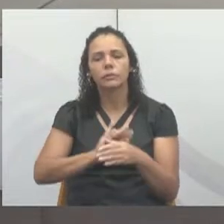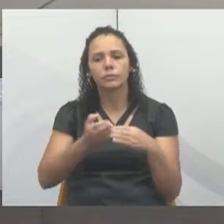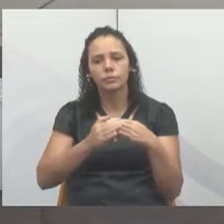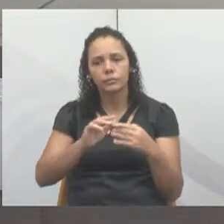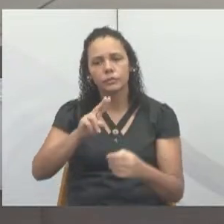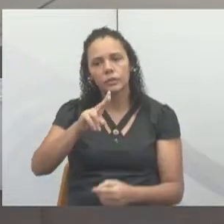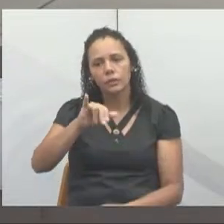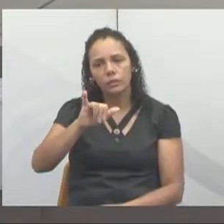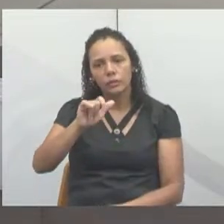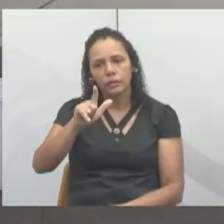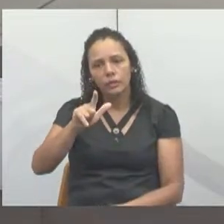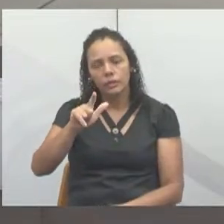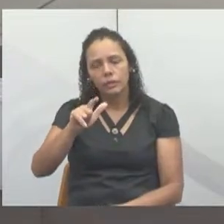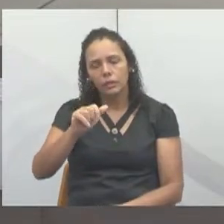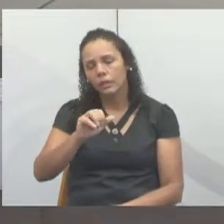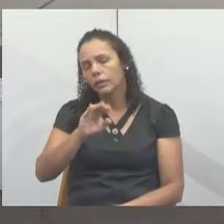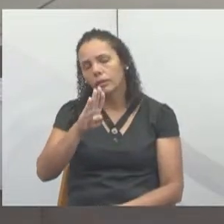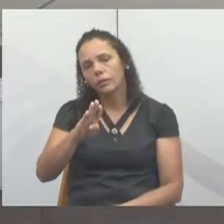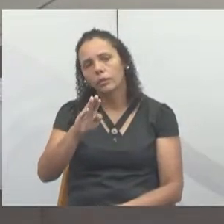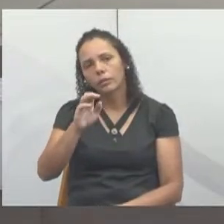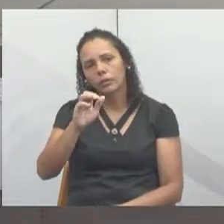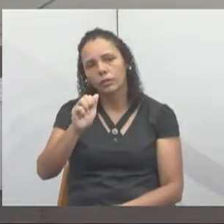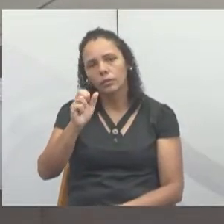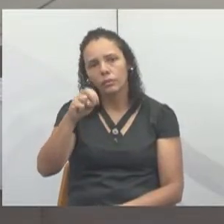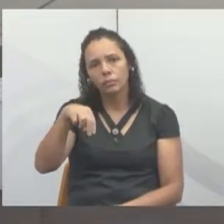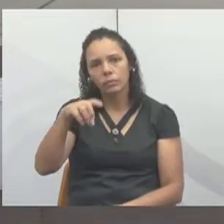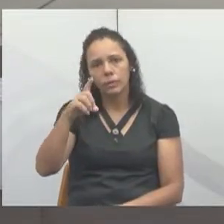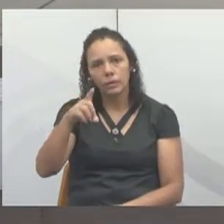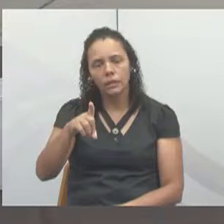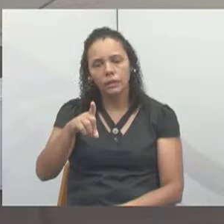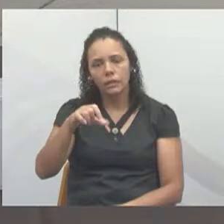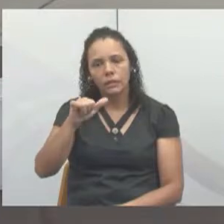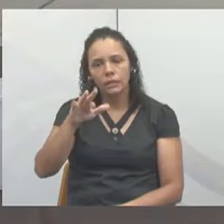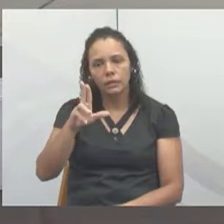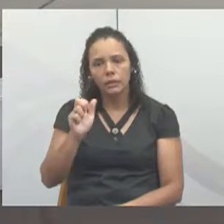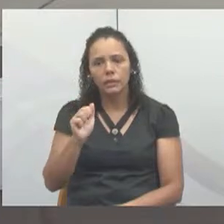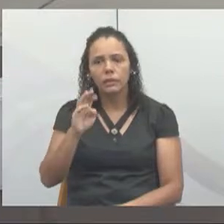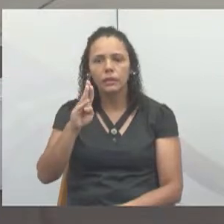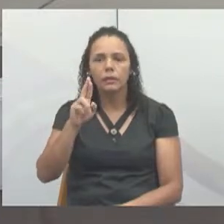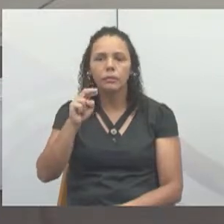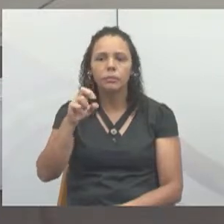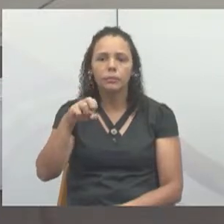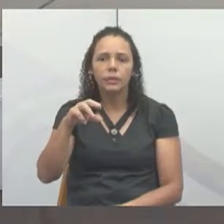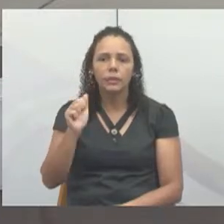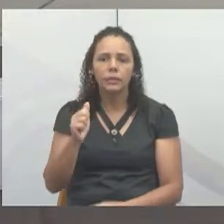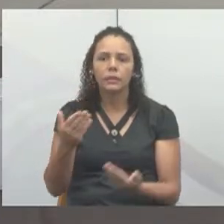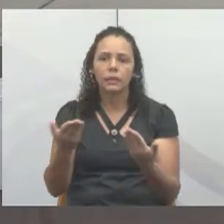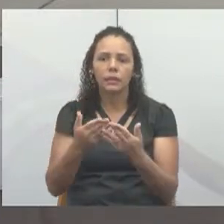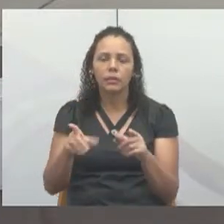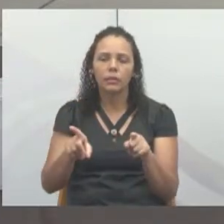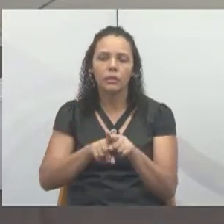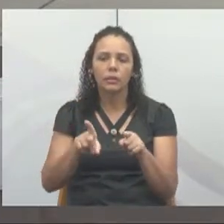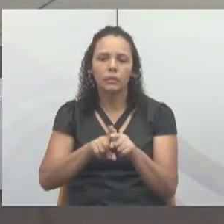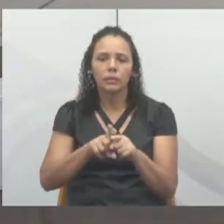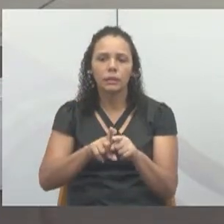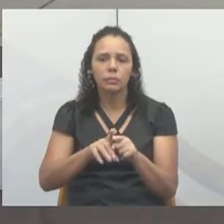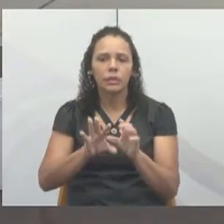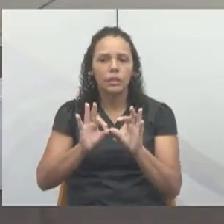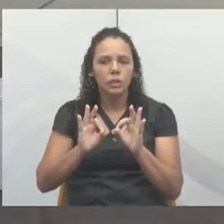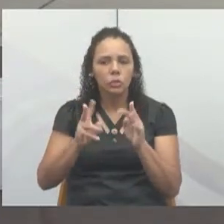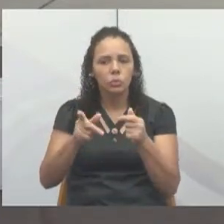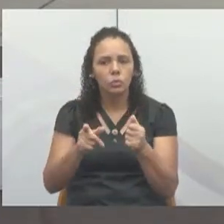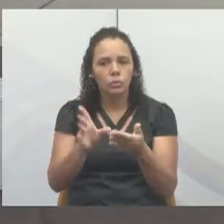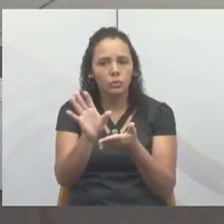Deus está para sair. E o Porto Velho, que fica ali muitos anos ali para sair, não sai, graças a Deus está aqui para sair. Então o povo tem